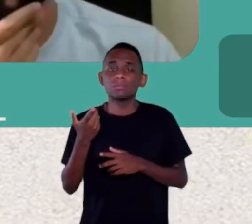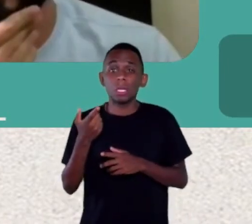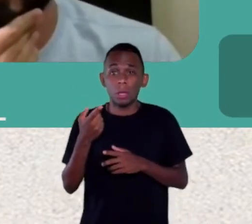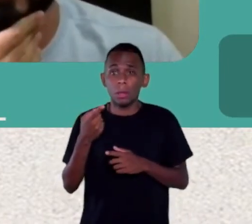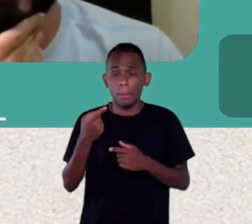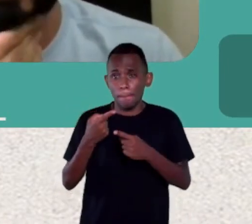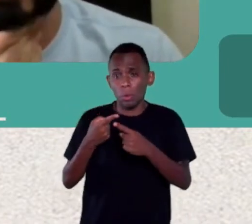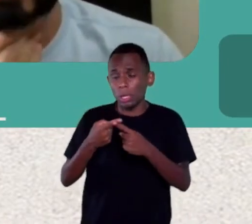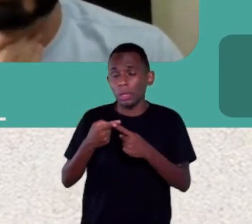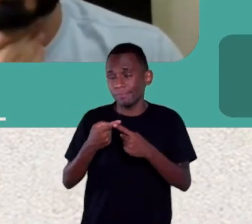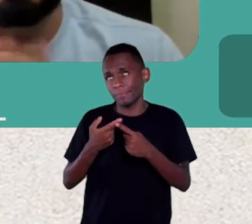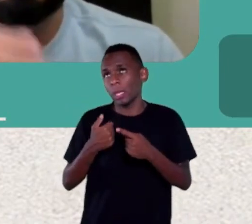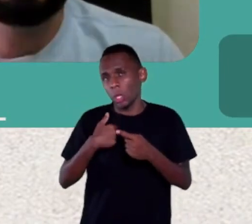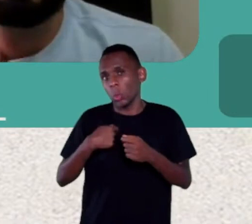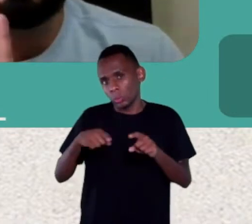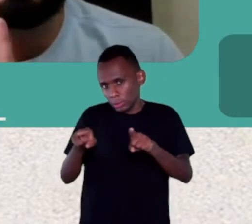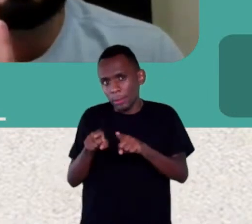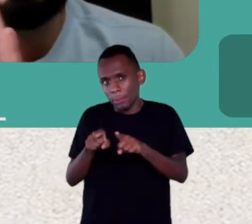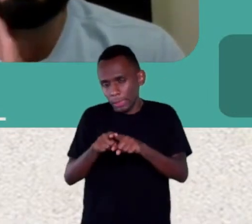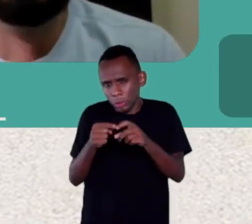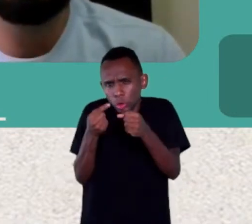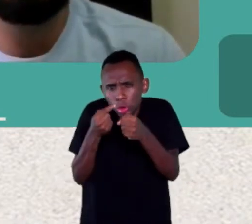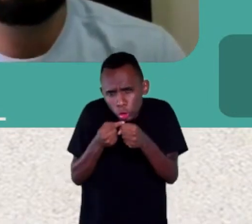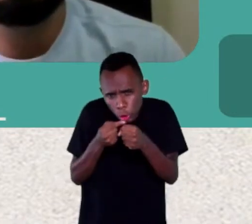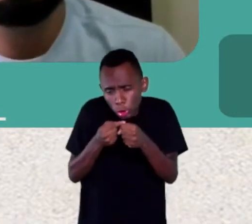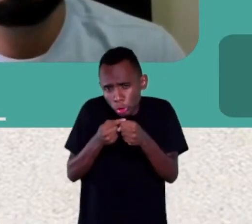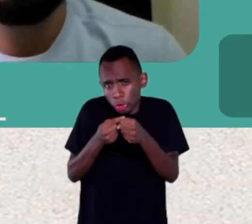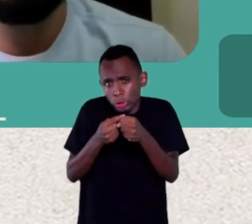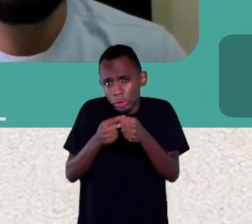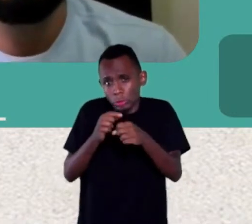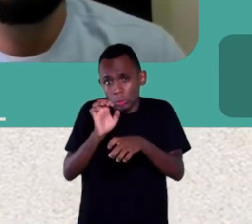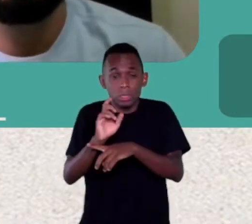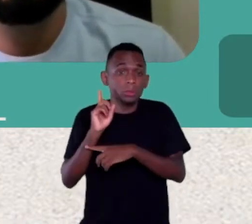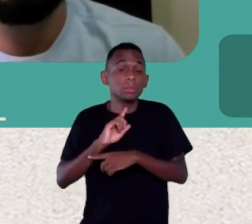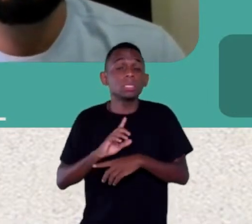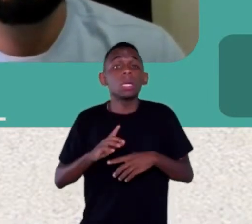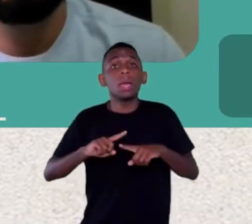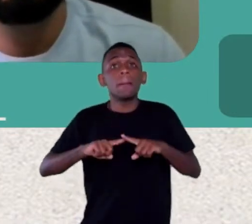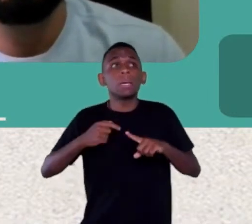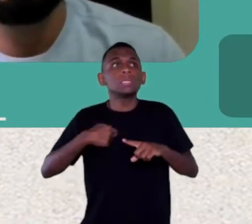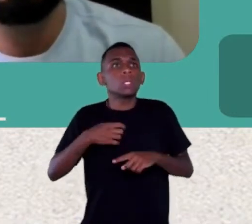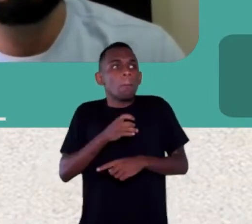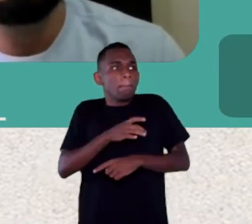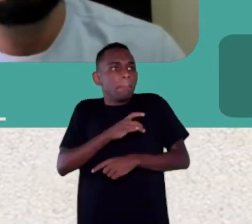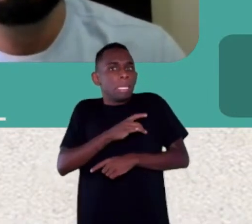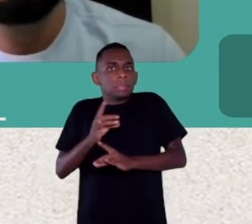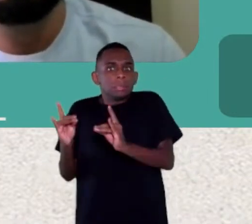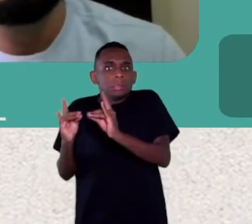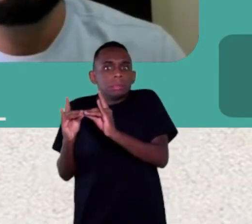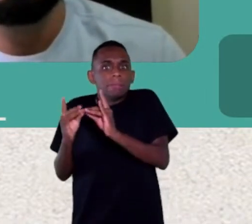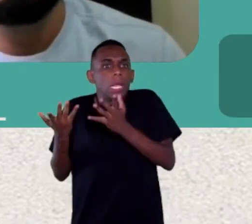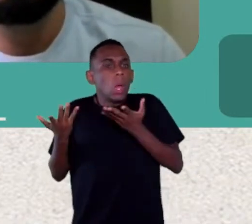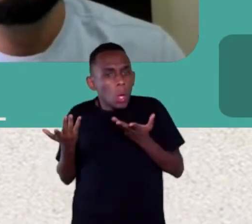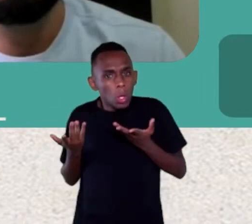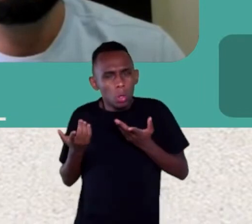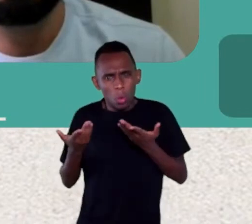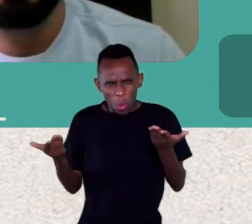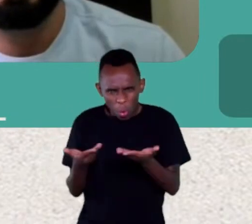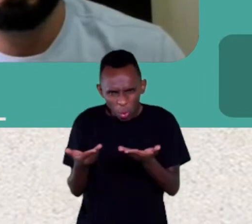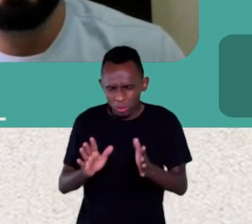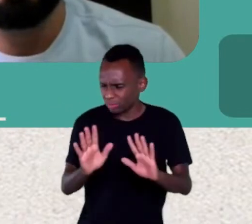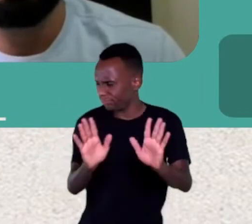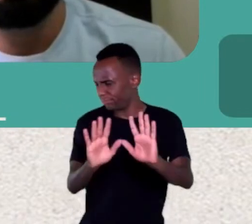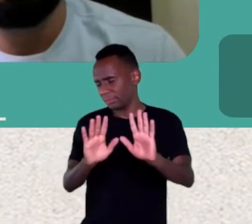do interior também, e eu tinha um medo de velório quando eu era nova, hoje em dia não, mas quando eu era